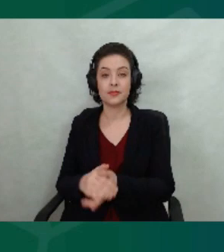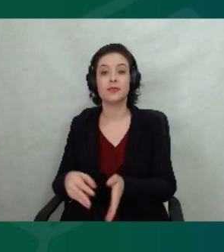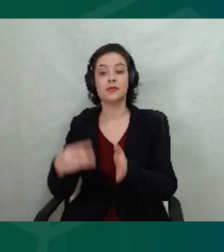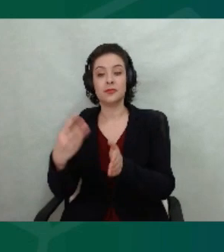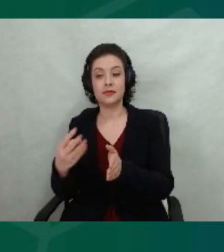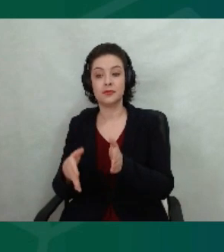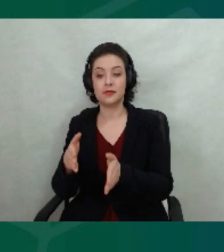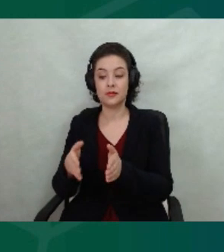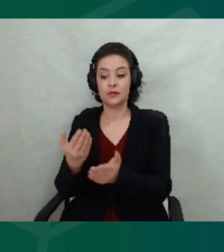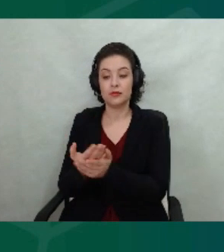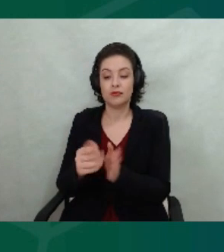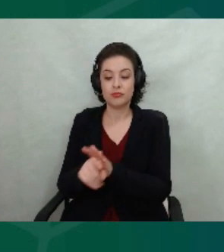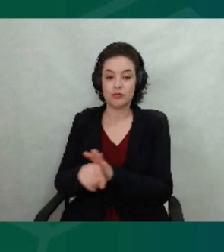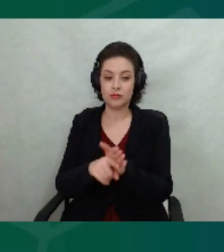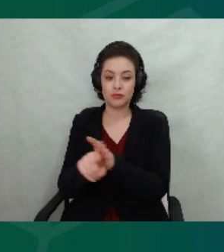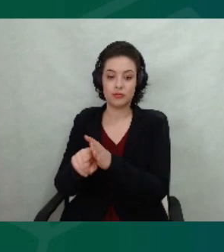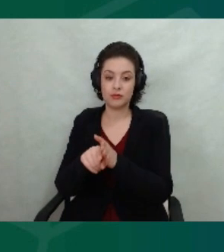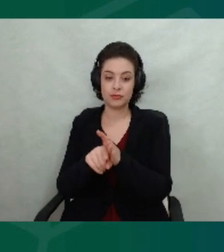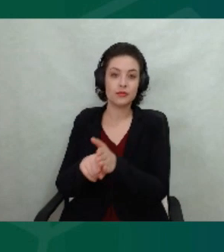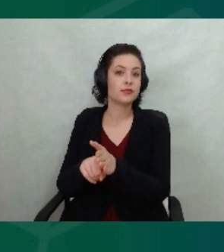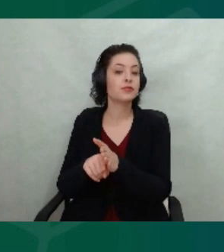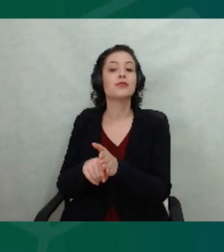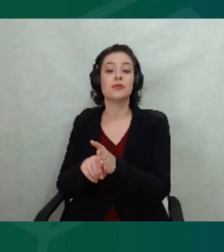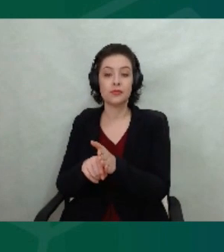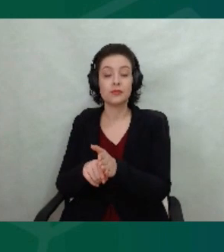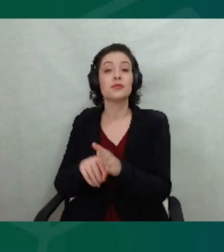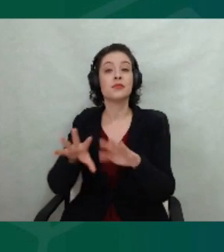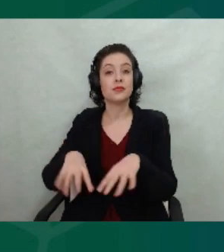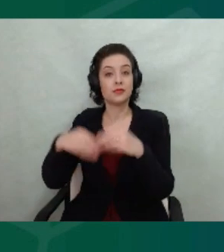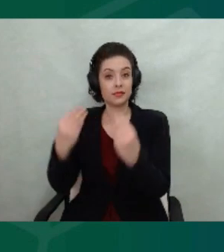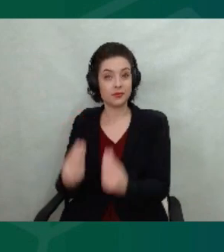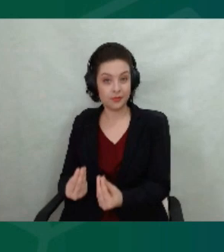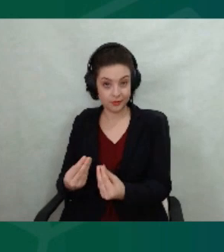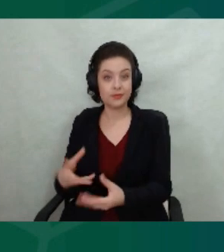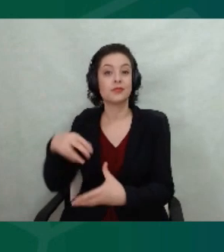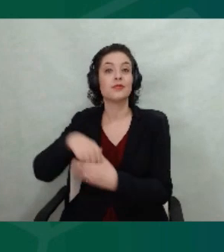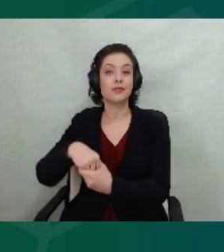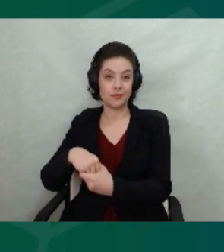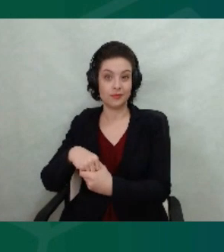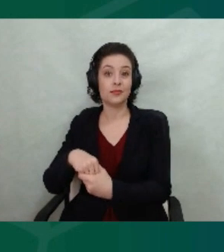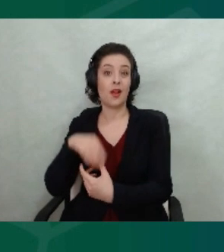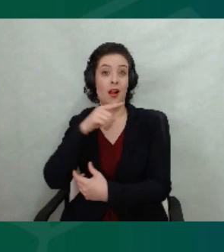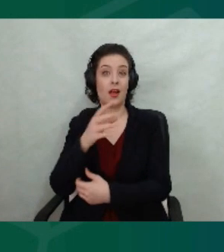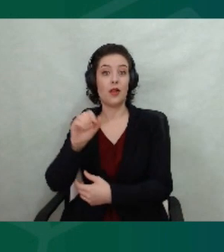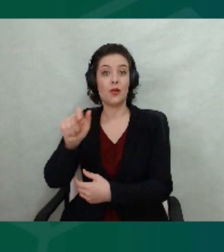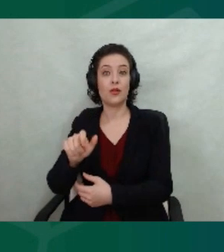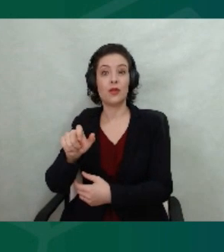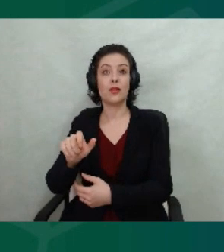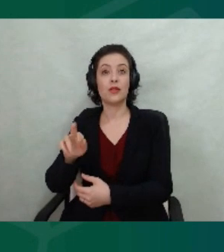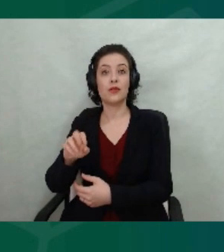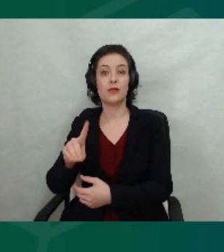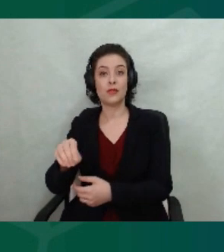estudos conduzidos na Unifesp, a vacina de Oxford. Né? O primeiro local